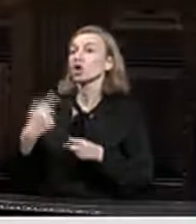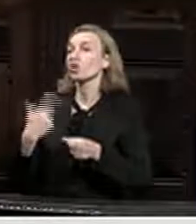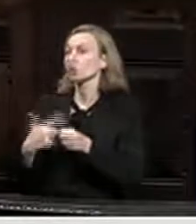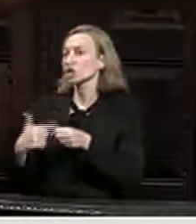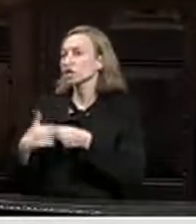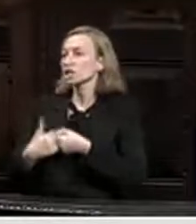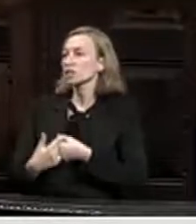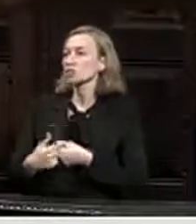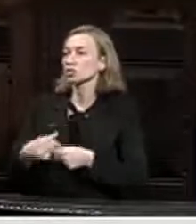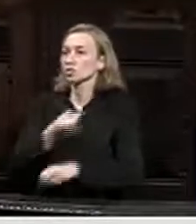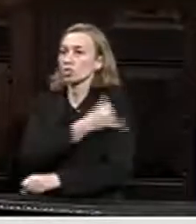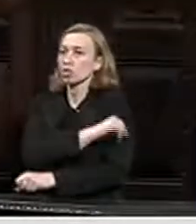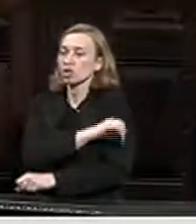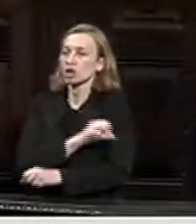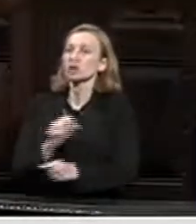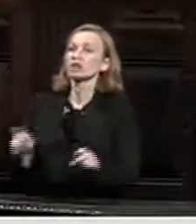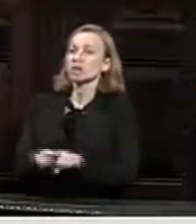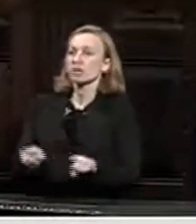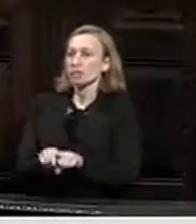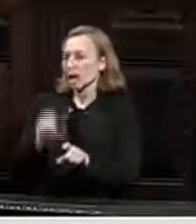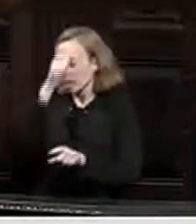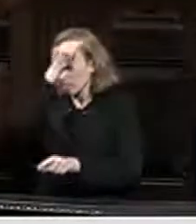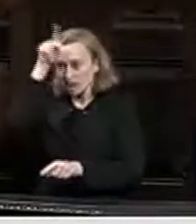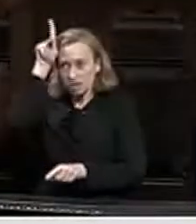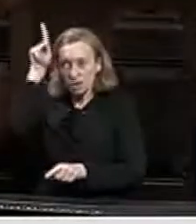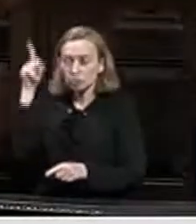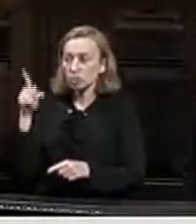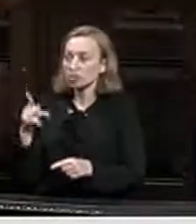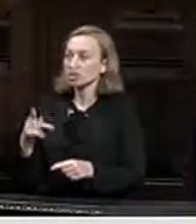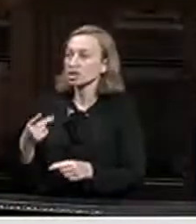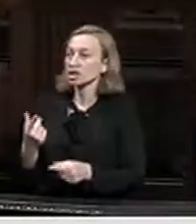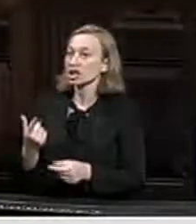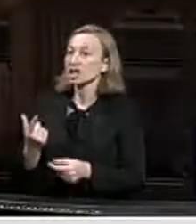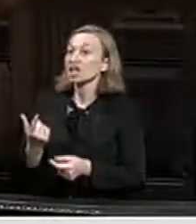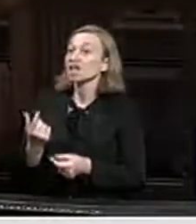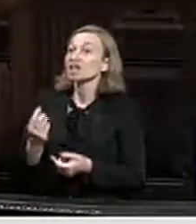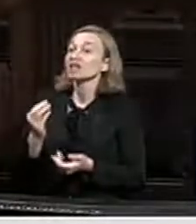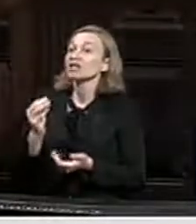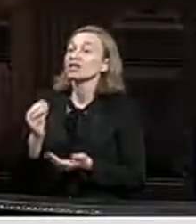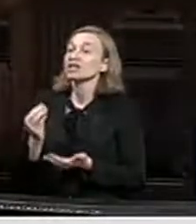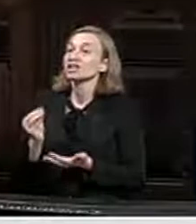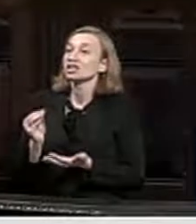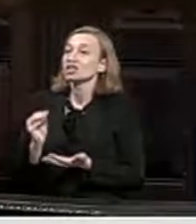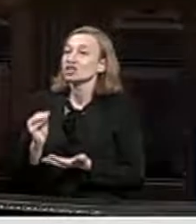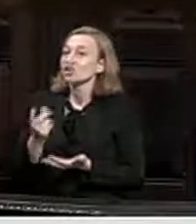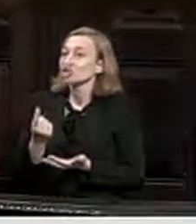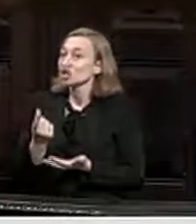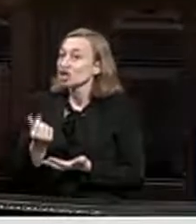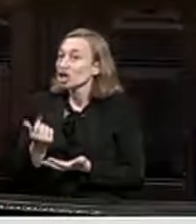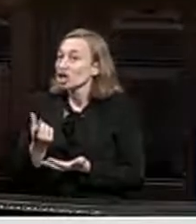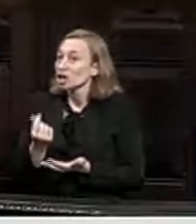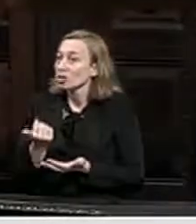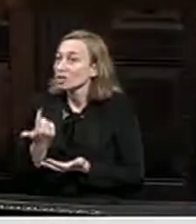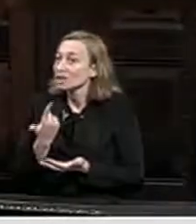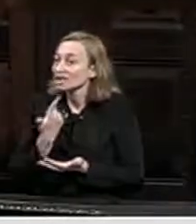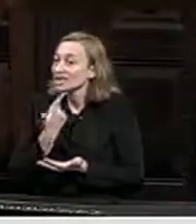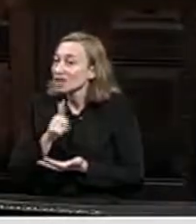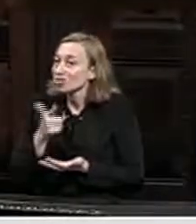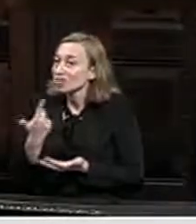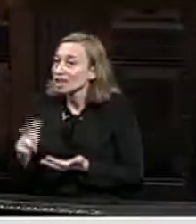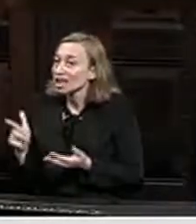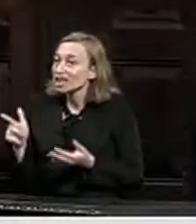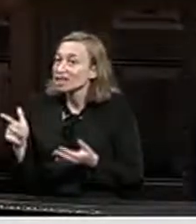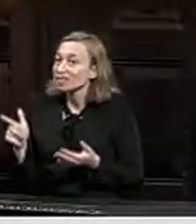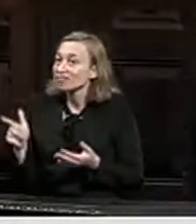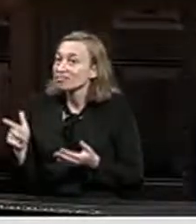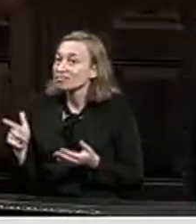Rio de Janeiro, a Prefeitura do Rio de Janeiro está quebrada, está falida, não tem recursos em caixa